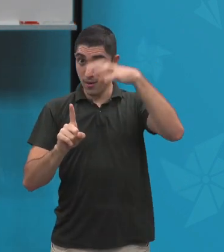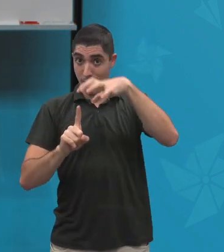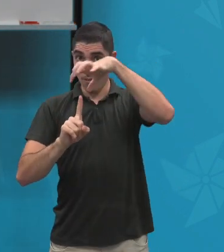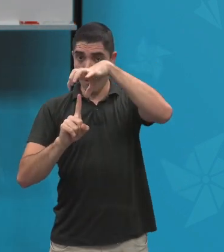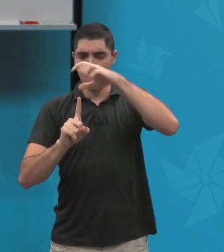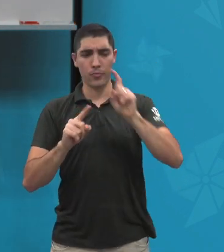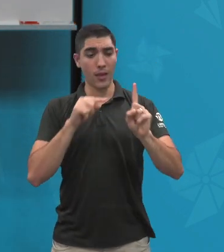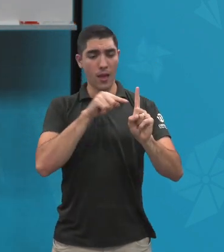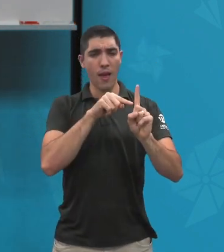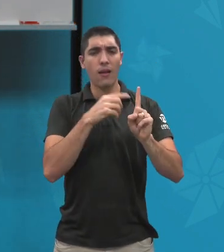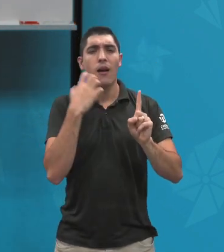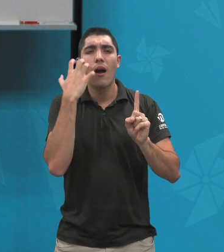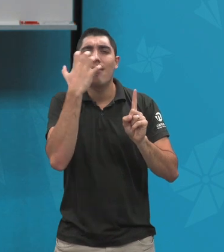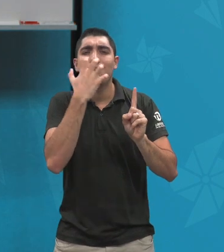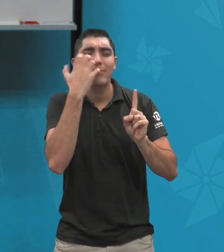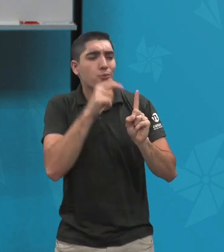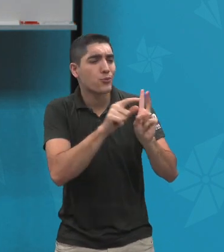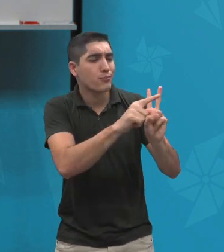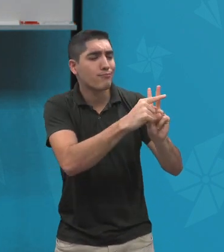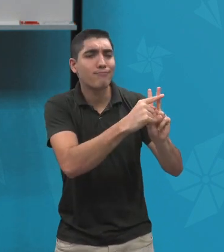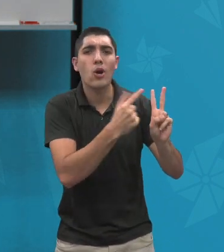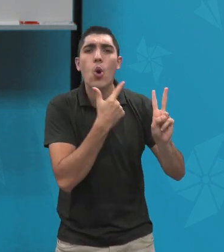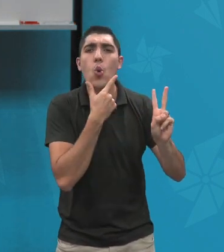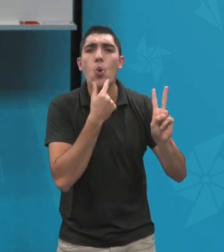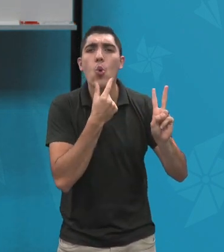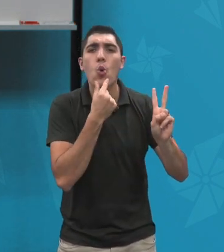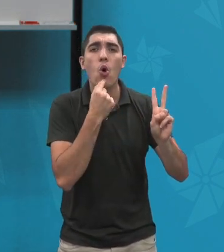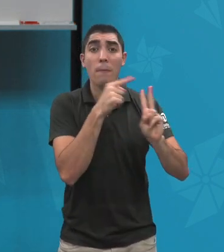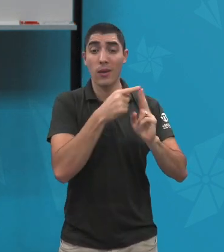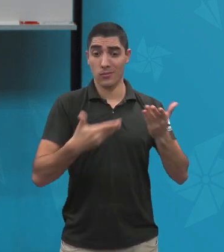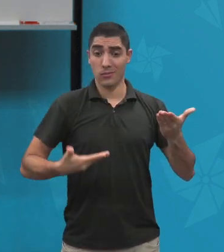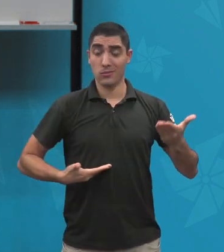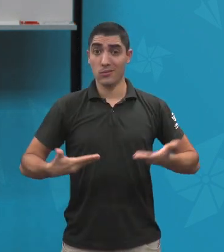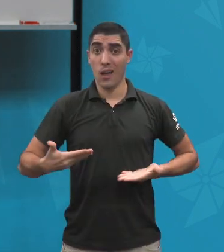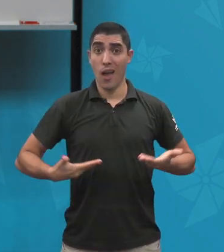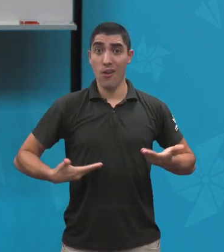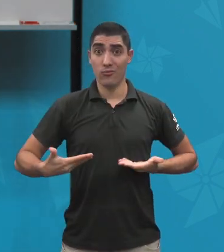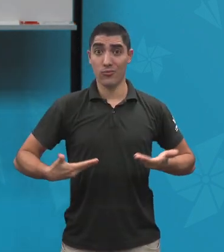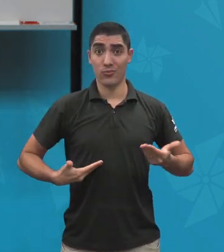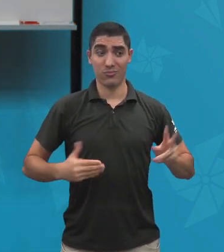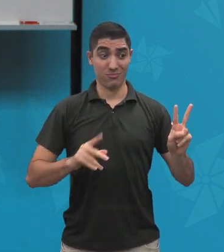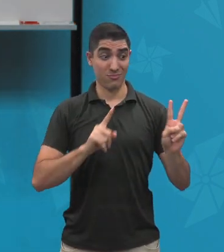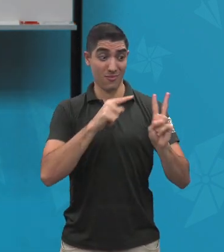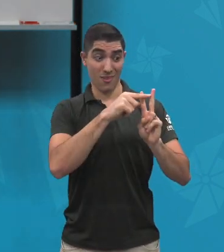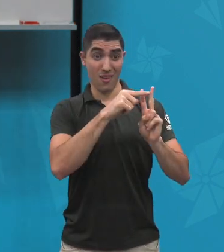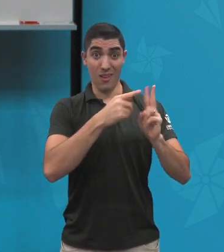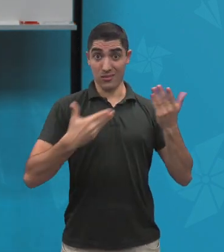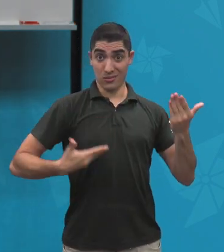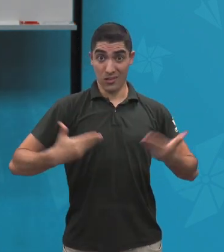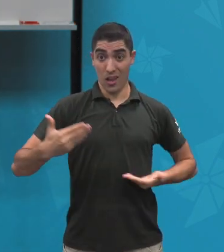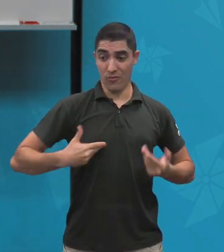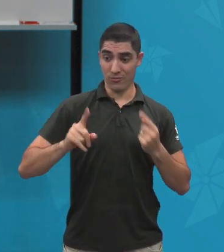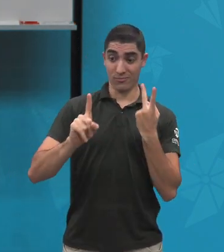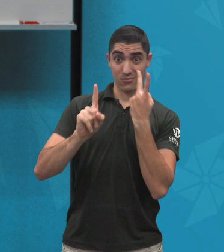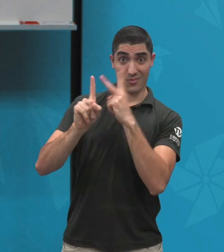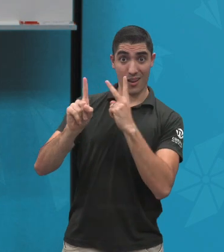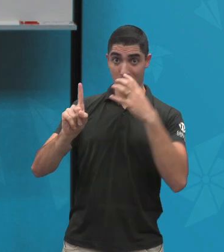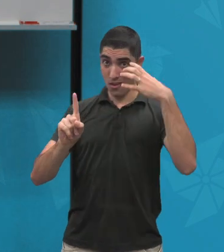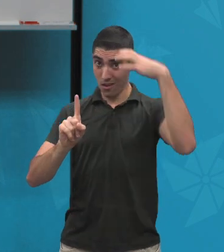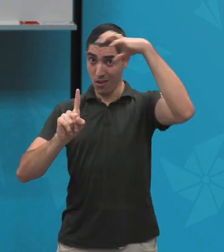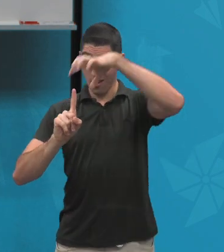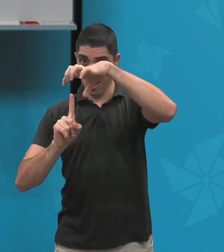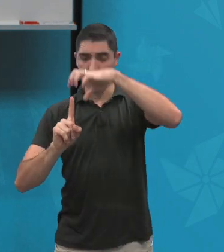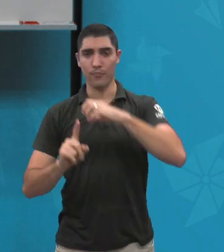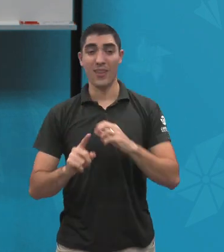um valete que é funcionário desse rei, que é o pai dela. Nós estamos falando de um